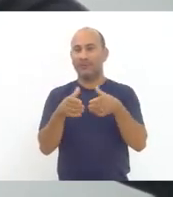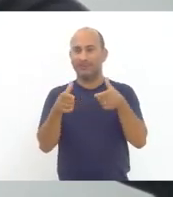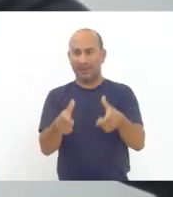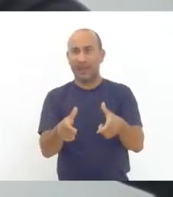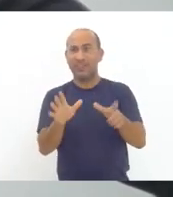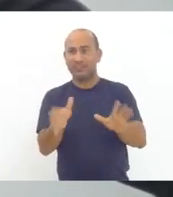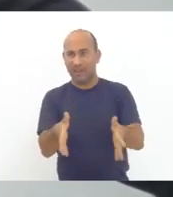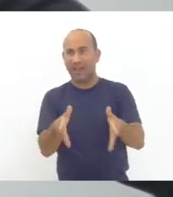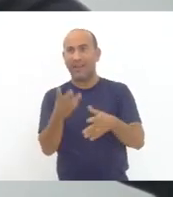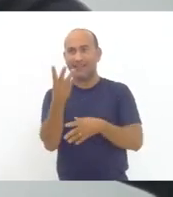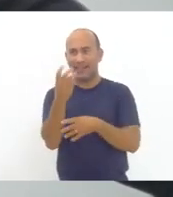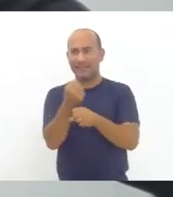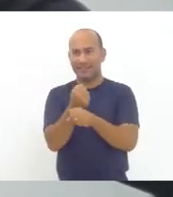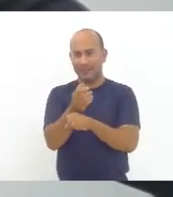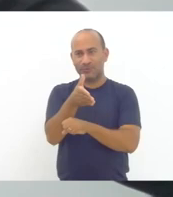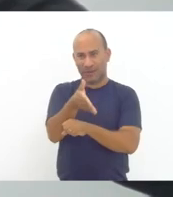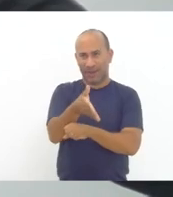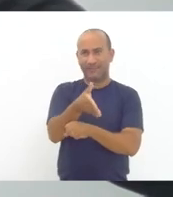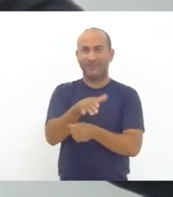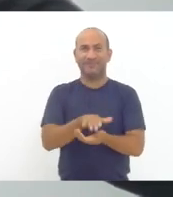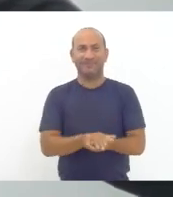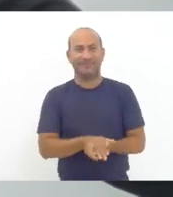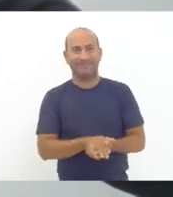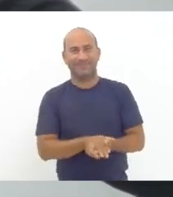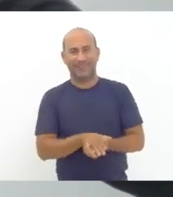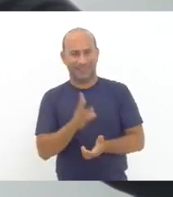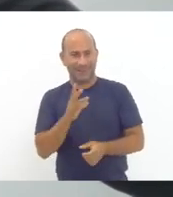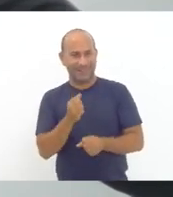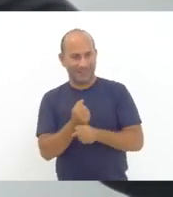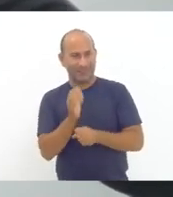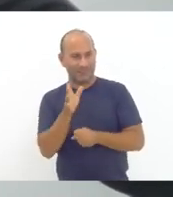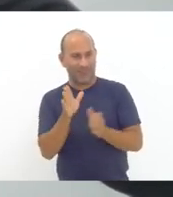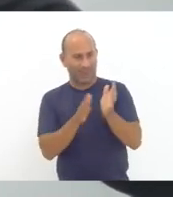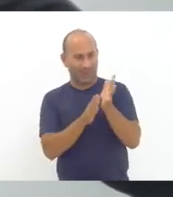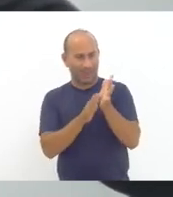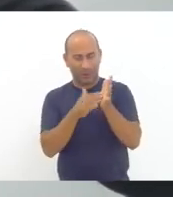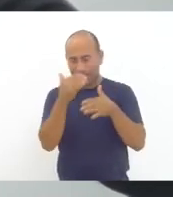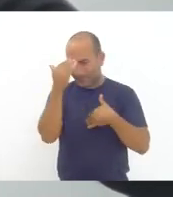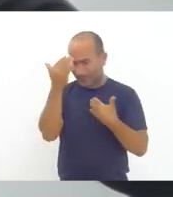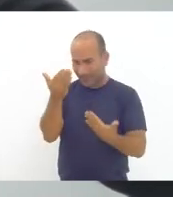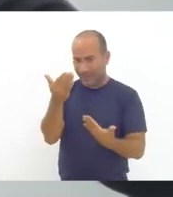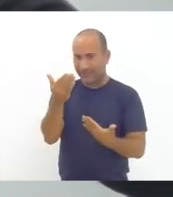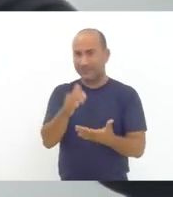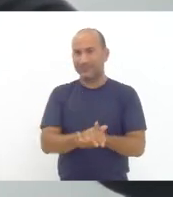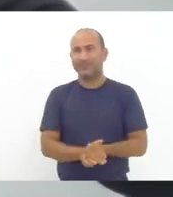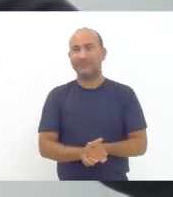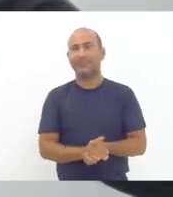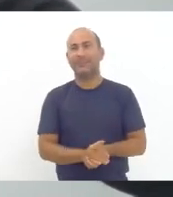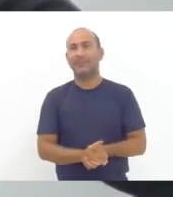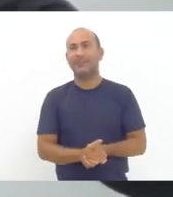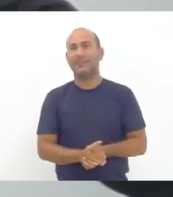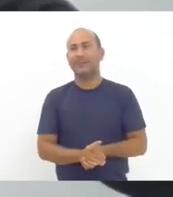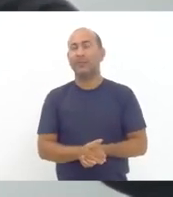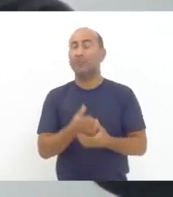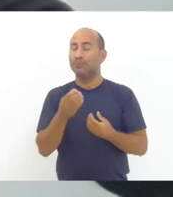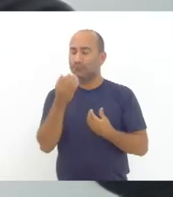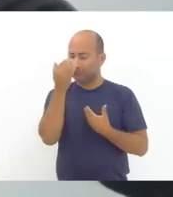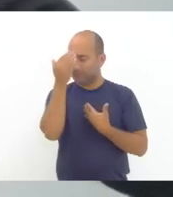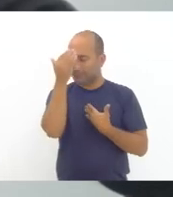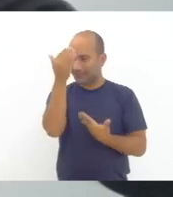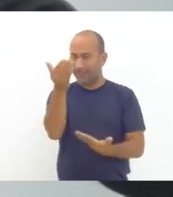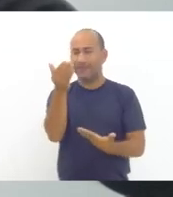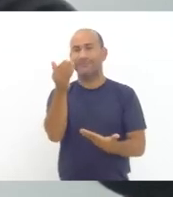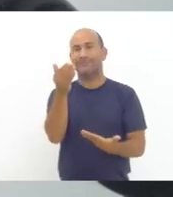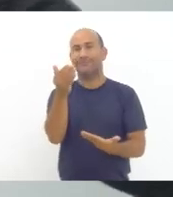já tá homenageando há três anos né então homenageando há três anos muito obrigado na presença do Cumaru muito obrigado mesmo